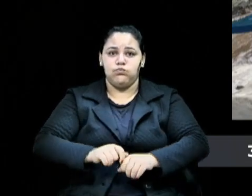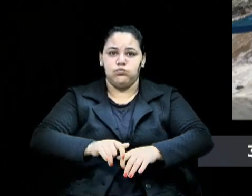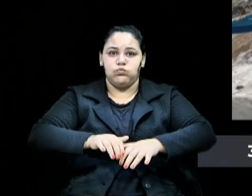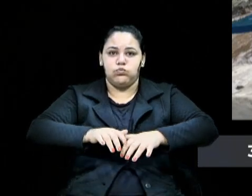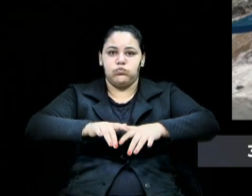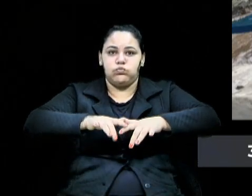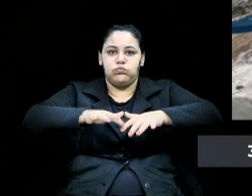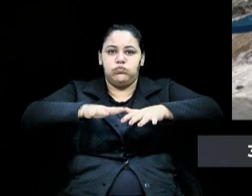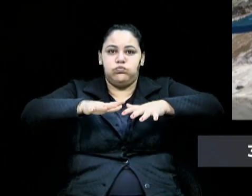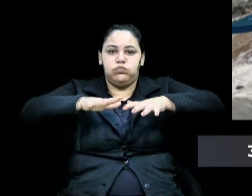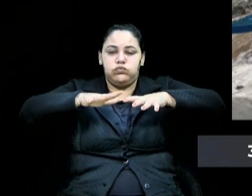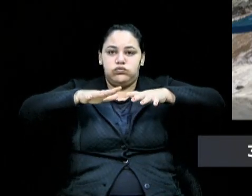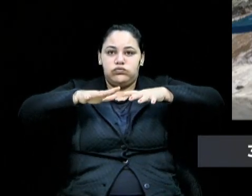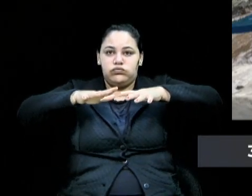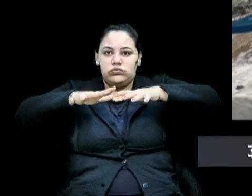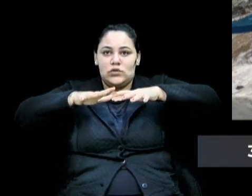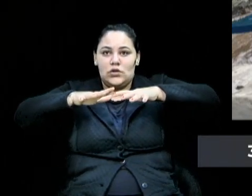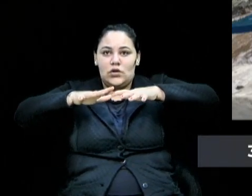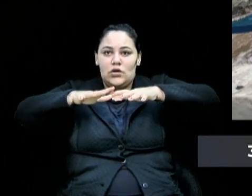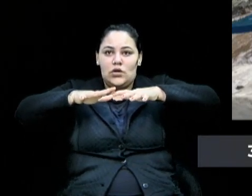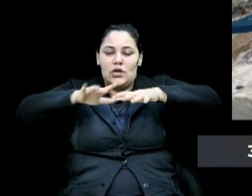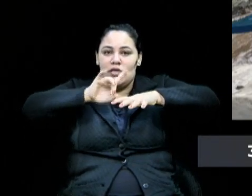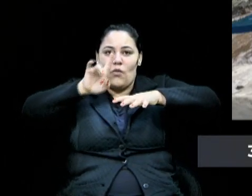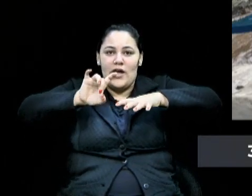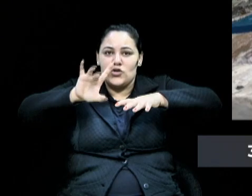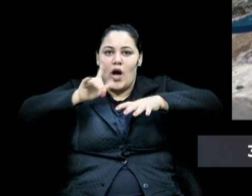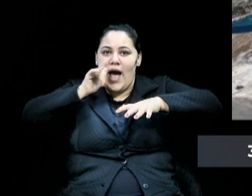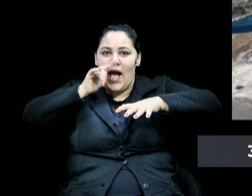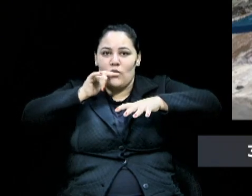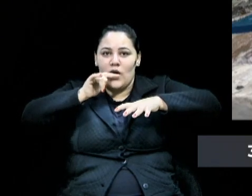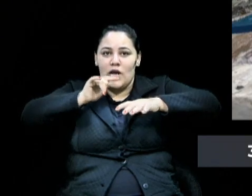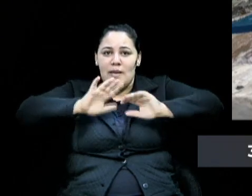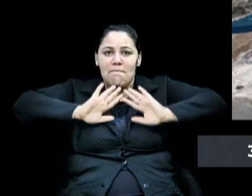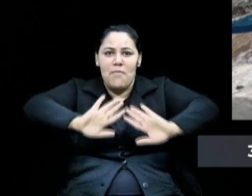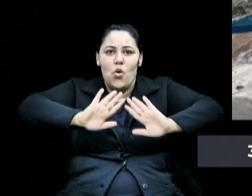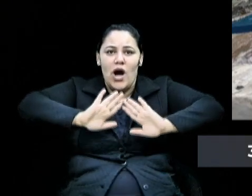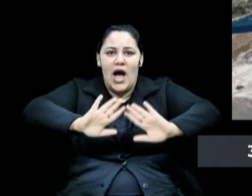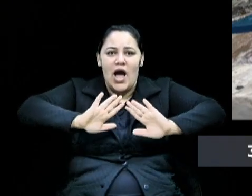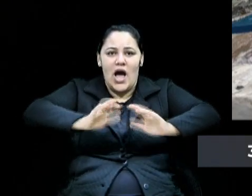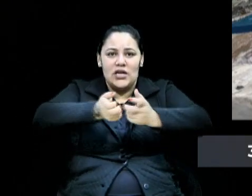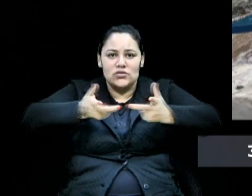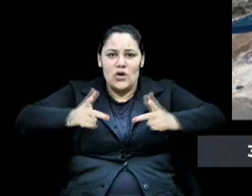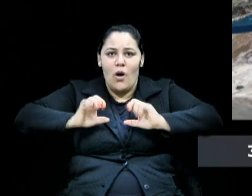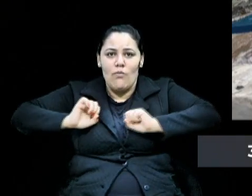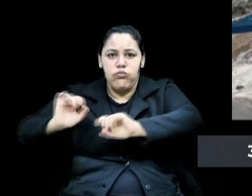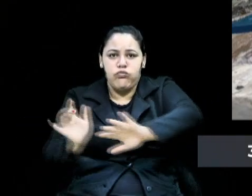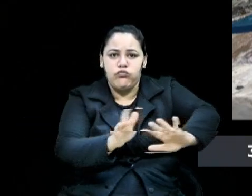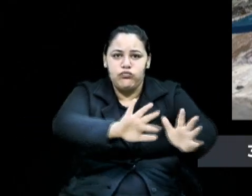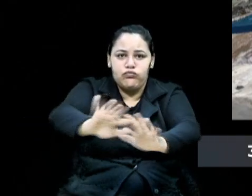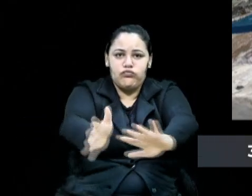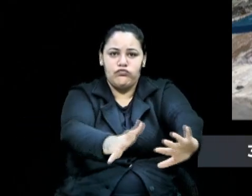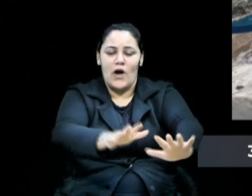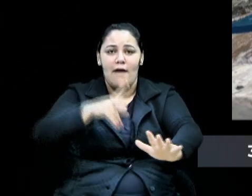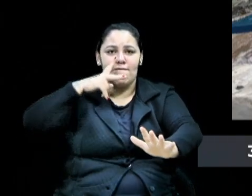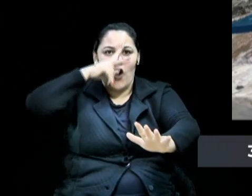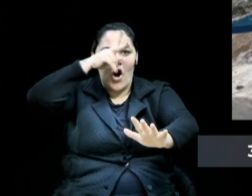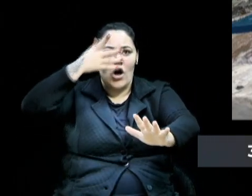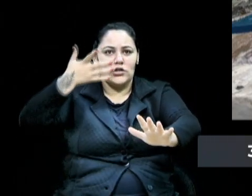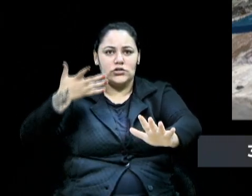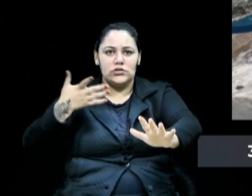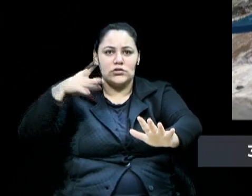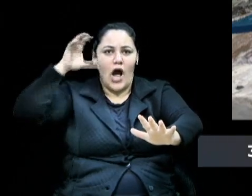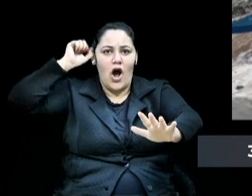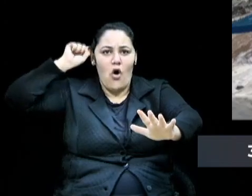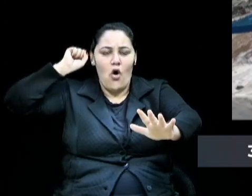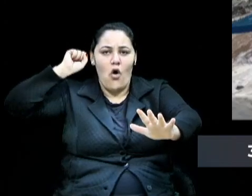embora. Ele não é simplesmente alagar. Ele leva embora. Então, quando se ouve diariamente,